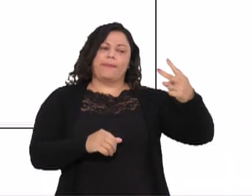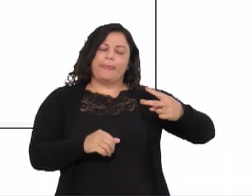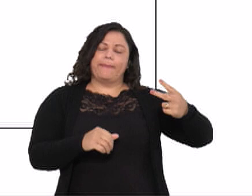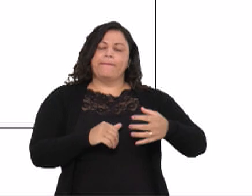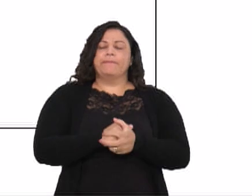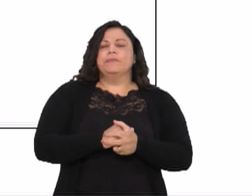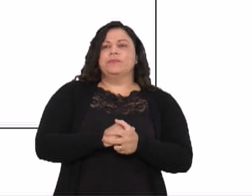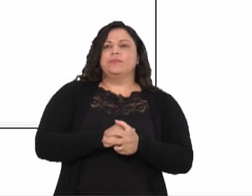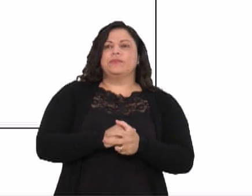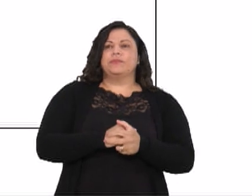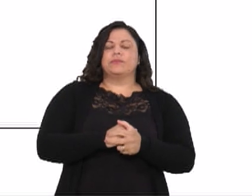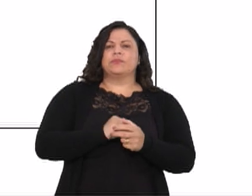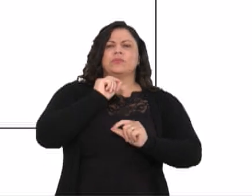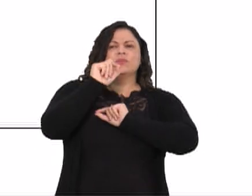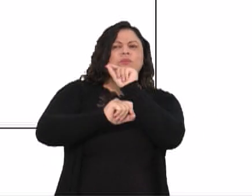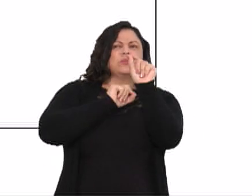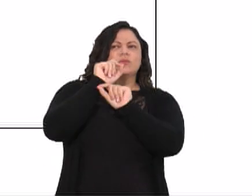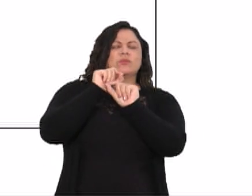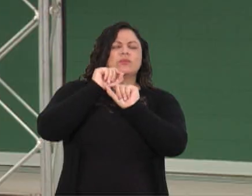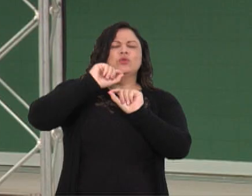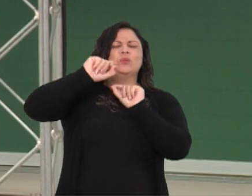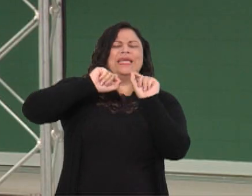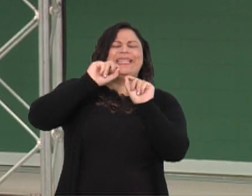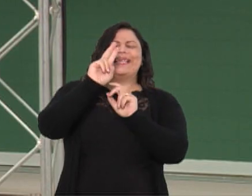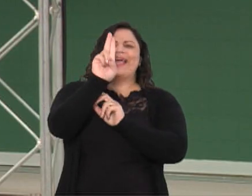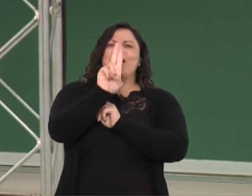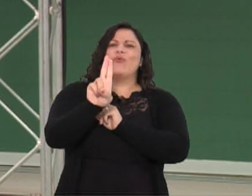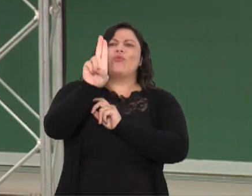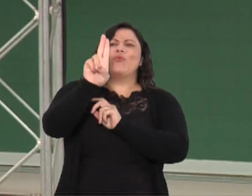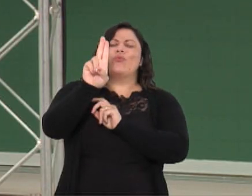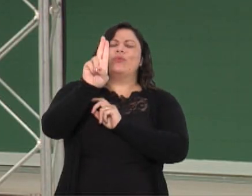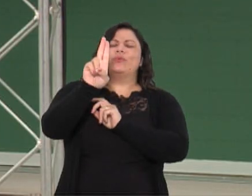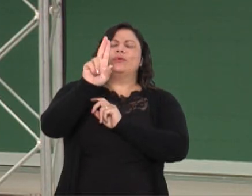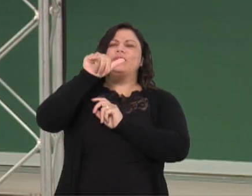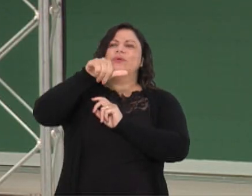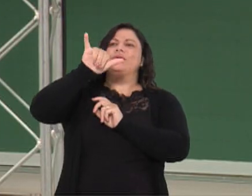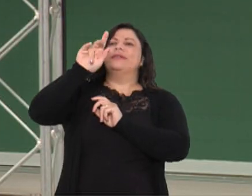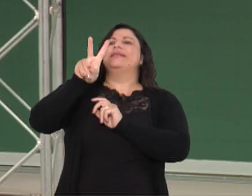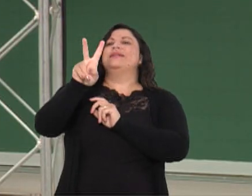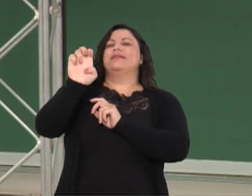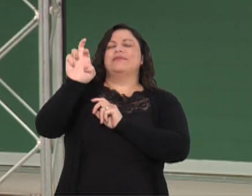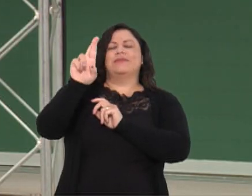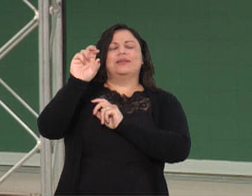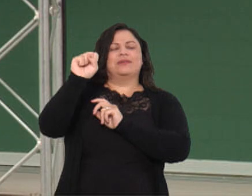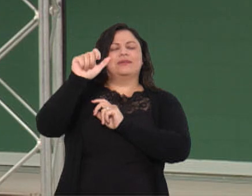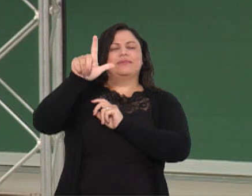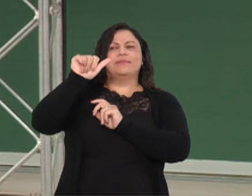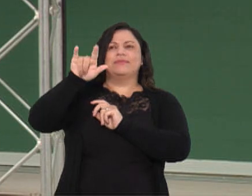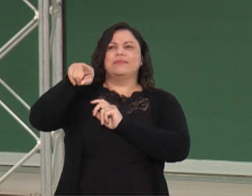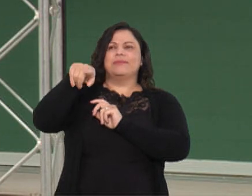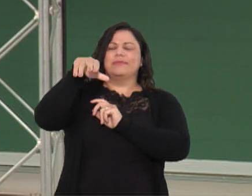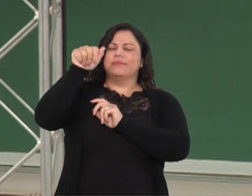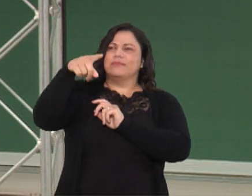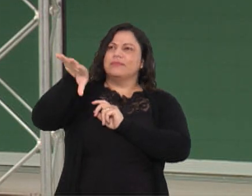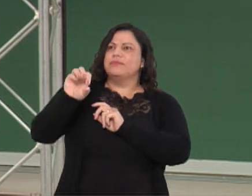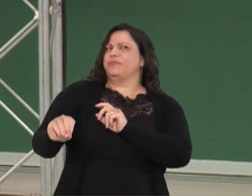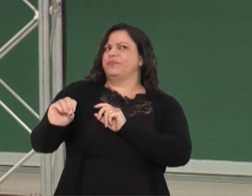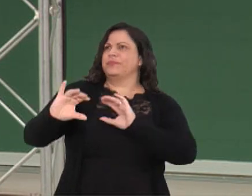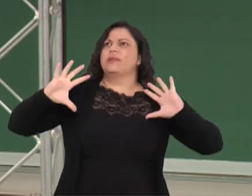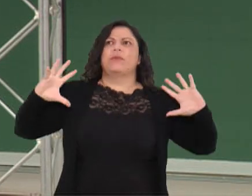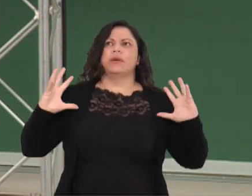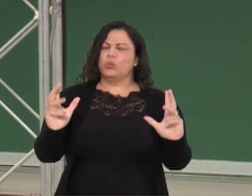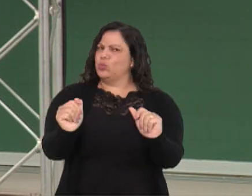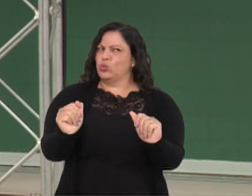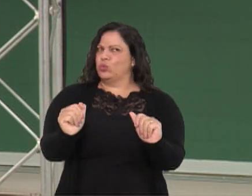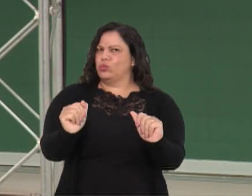a universalização. O que é universalização? É tornar universal, é para todo mundo, não é só